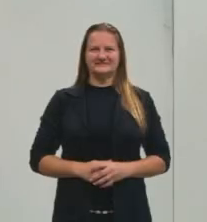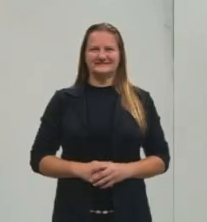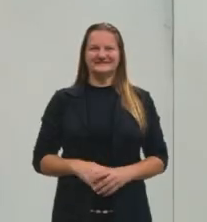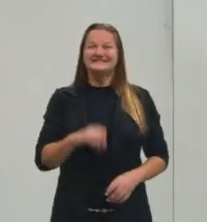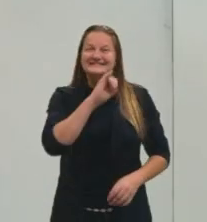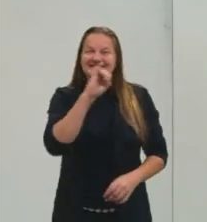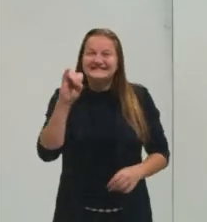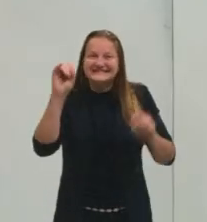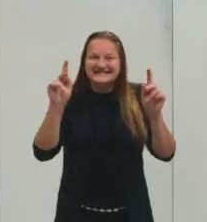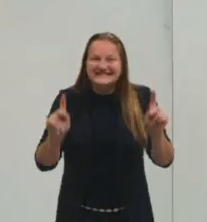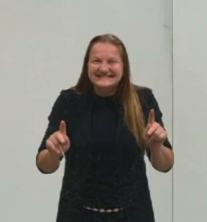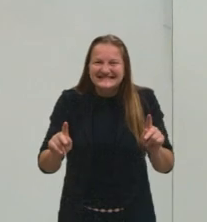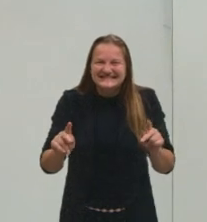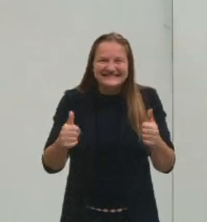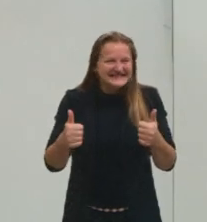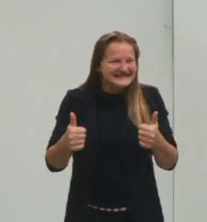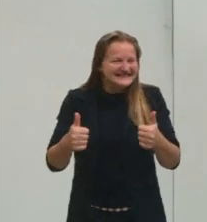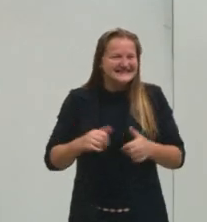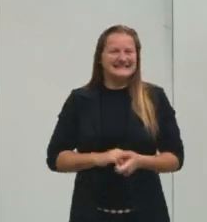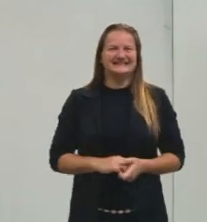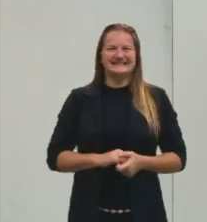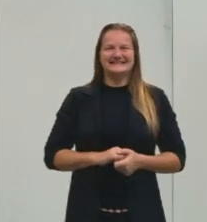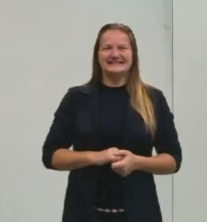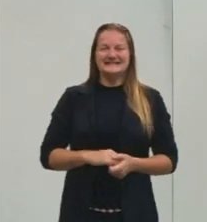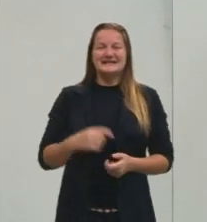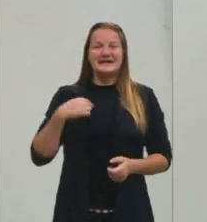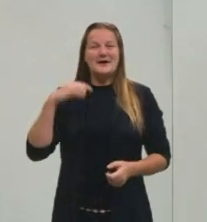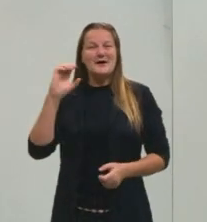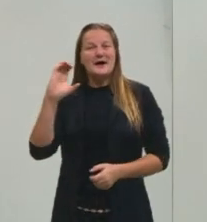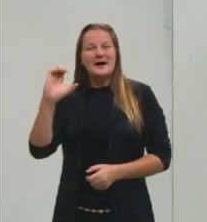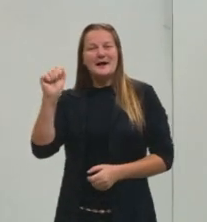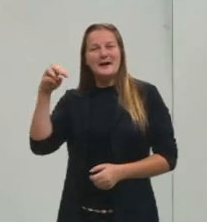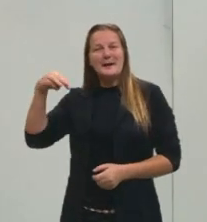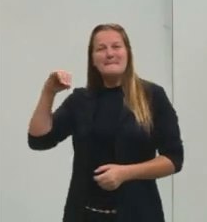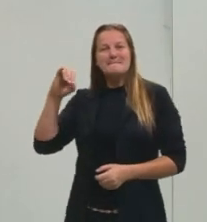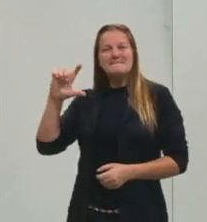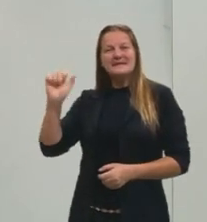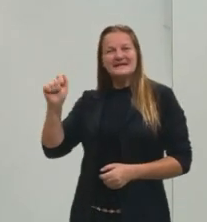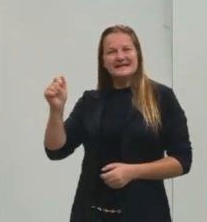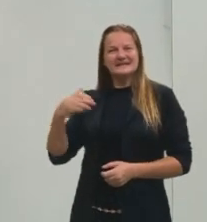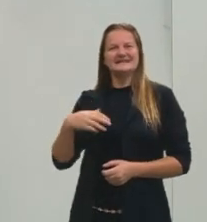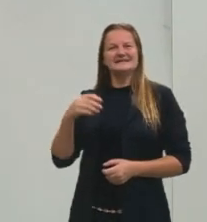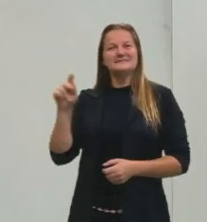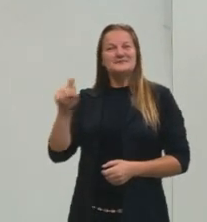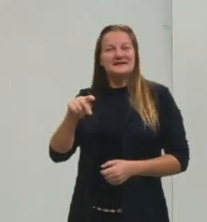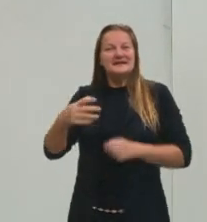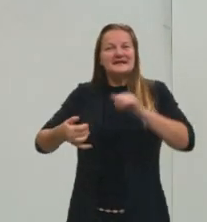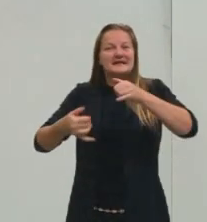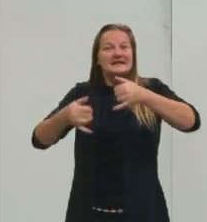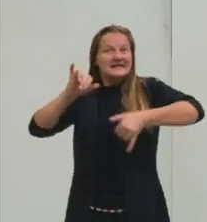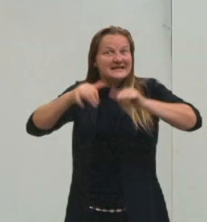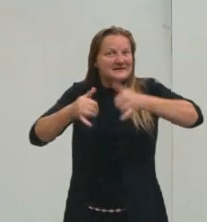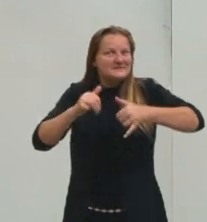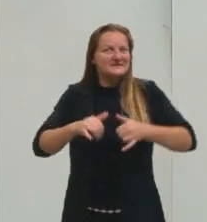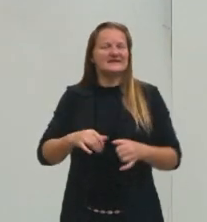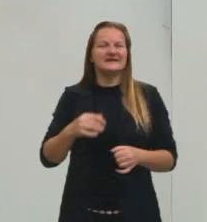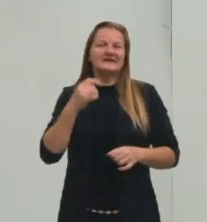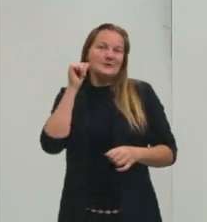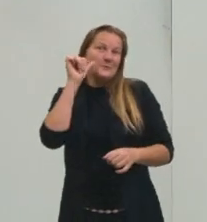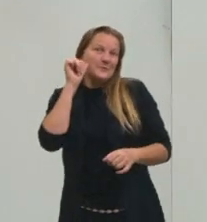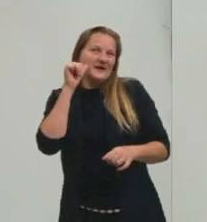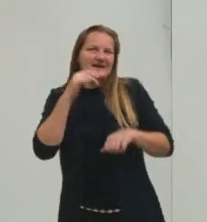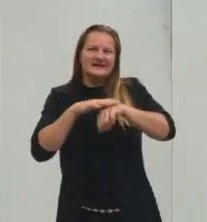o Olá pessoal eu sou professora Camila grandini só professora de química sou uma mulher branca de pele